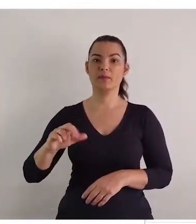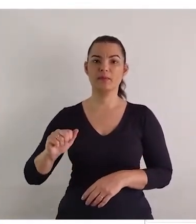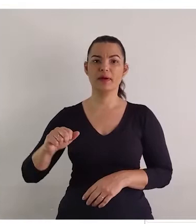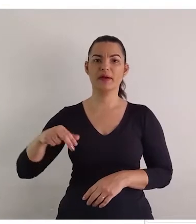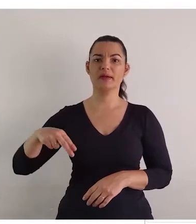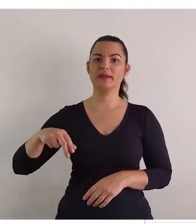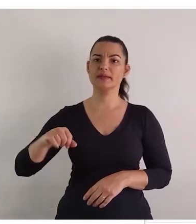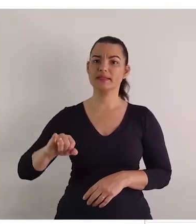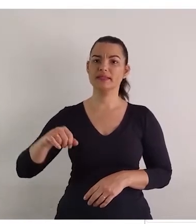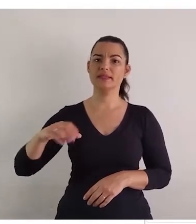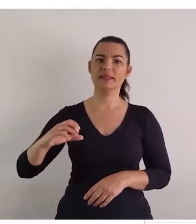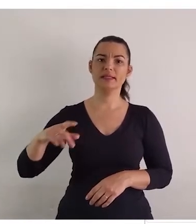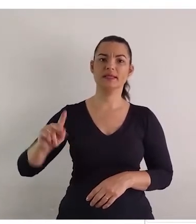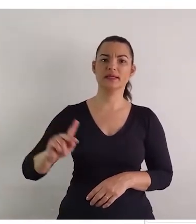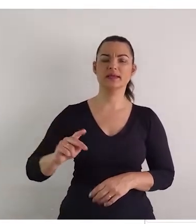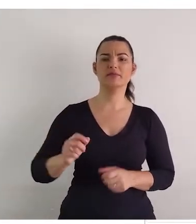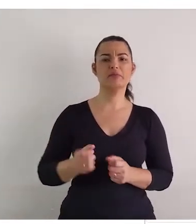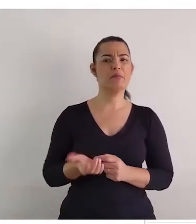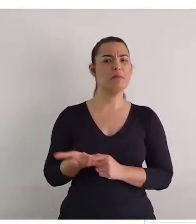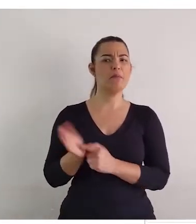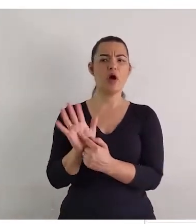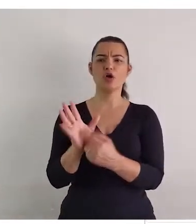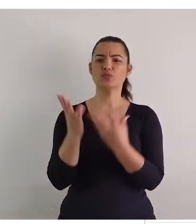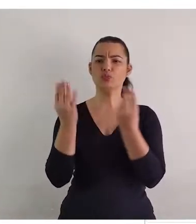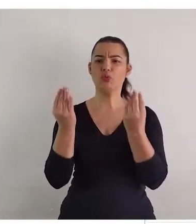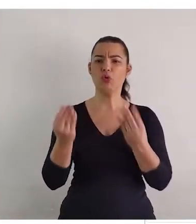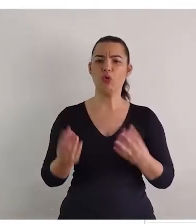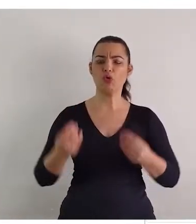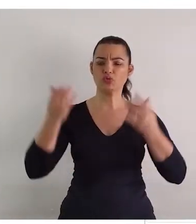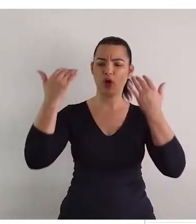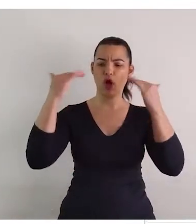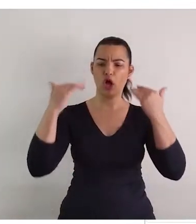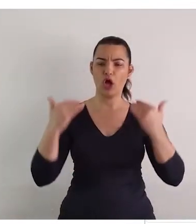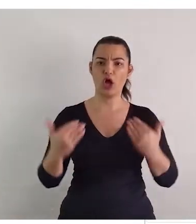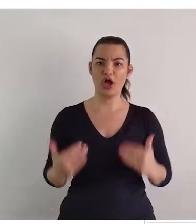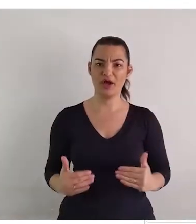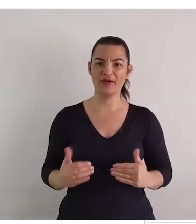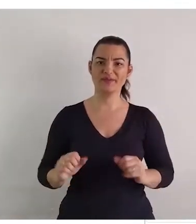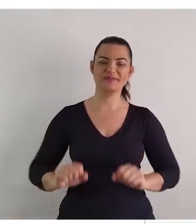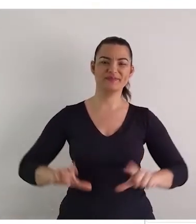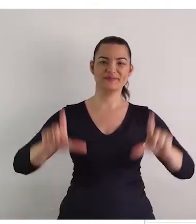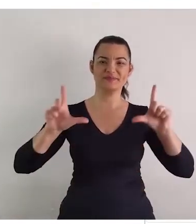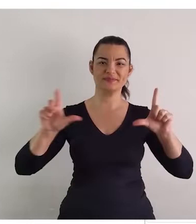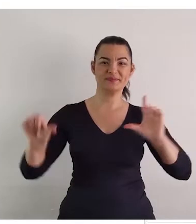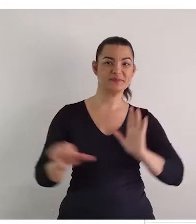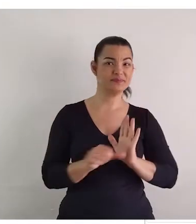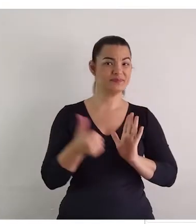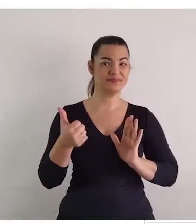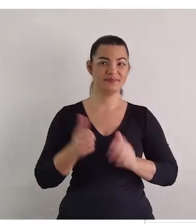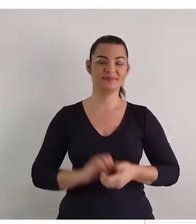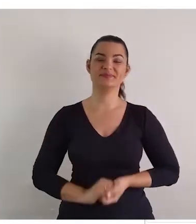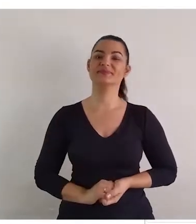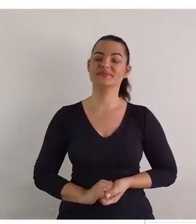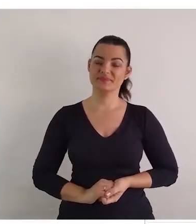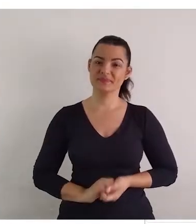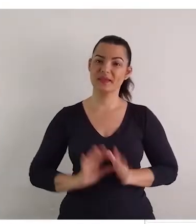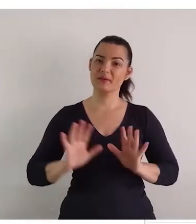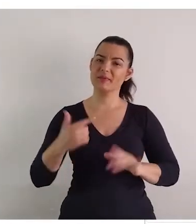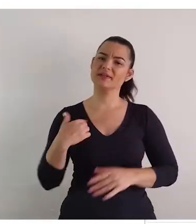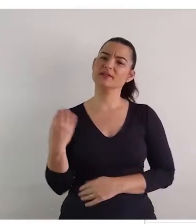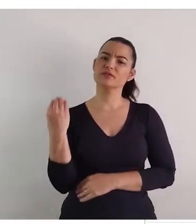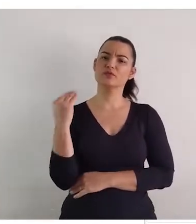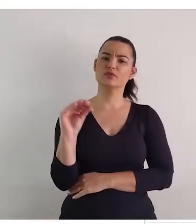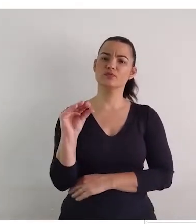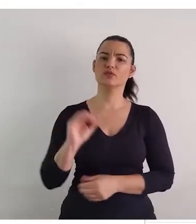Então, aparecem muitas coisas logo aqui na primeira tela sobre espaço. Mas eu vou